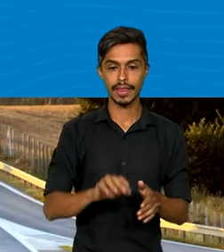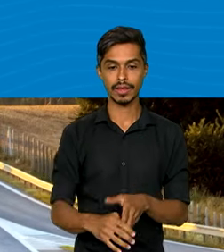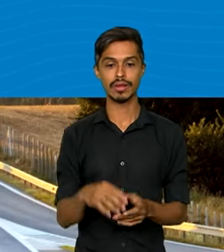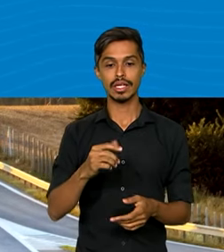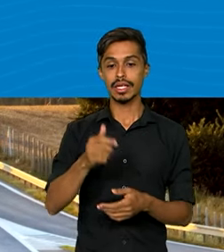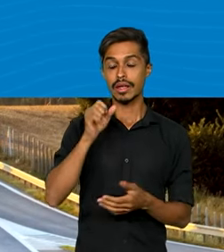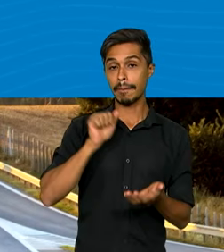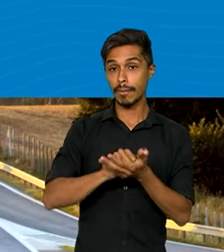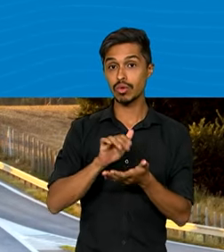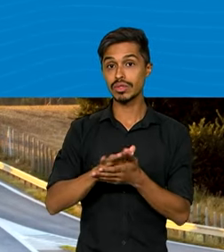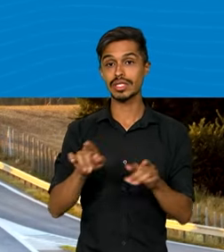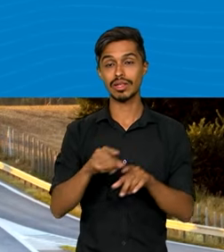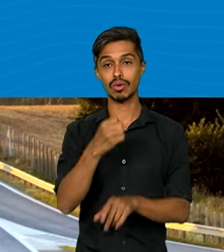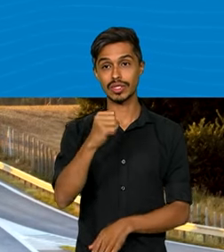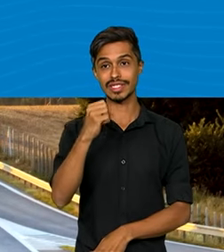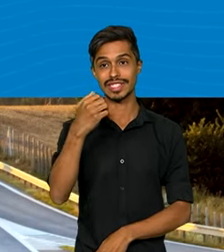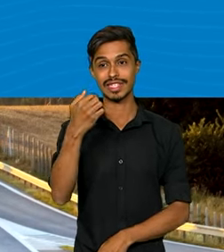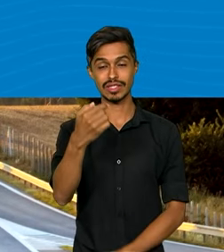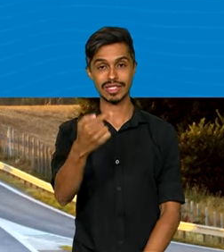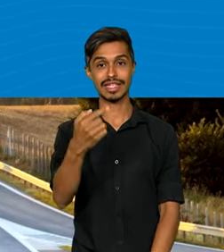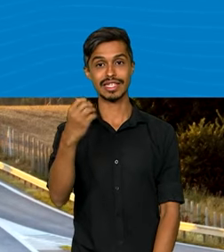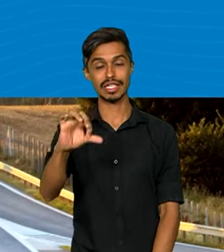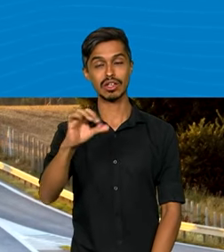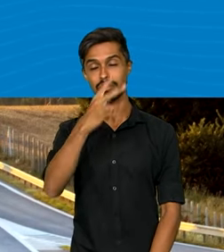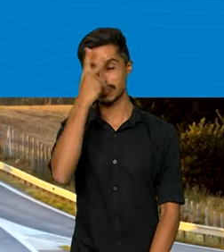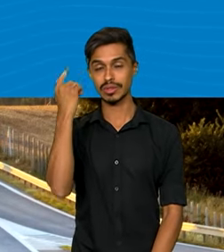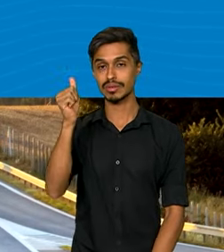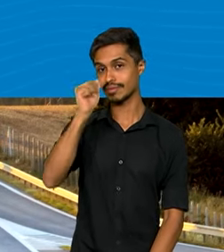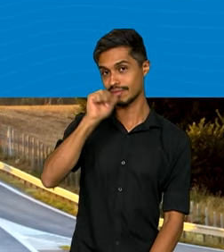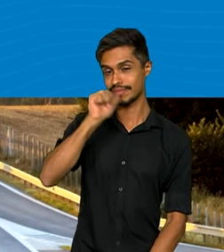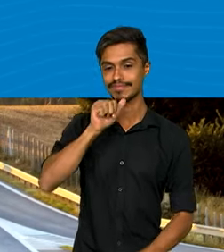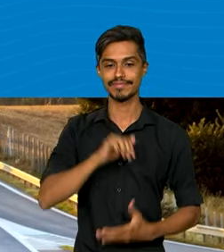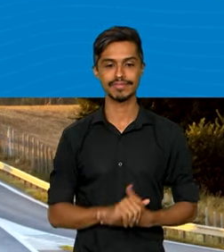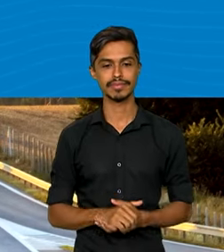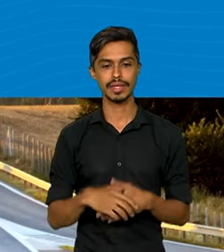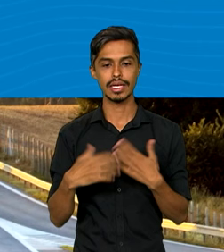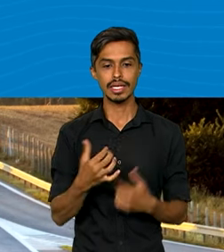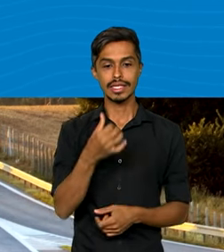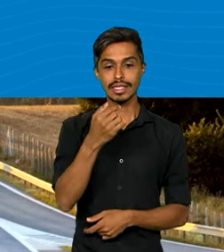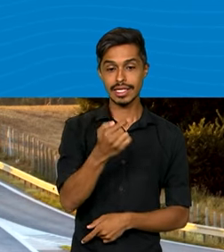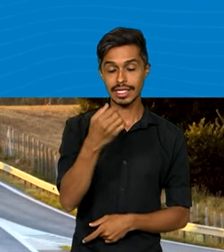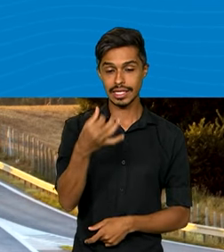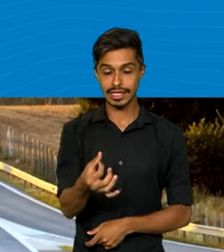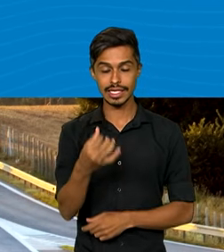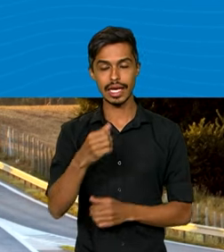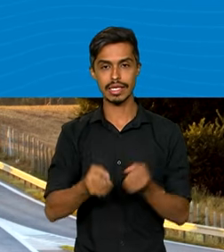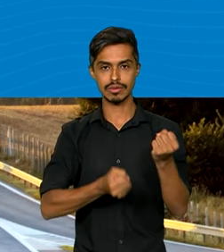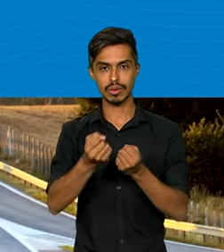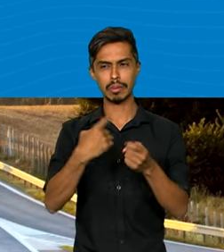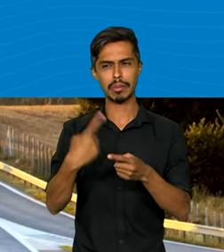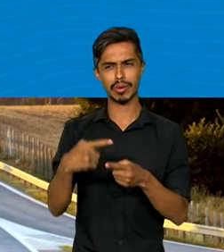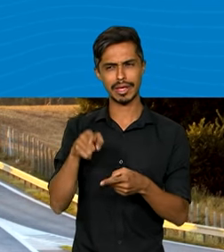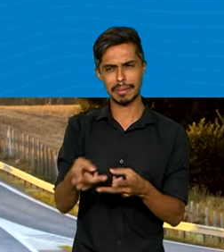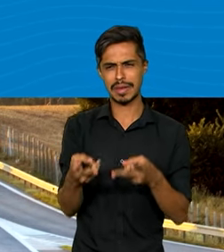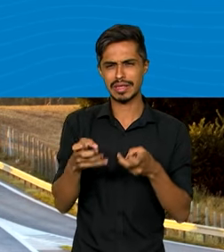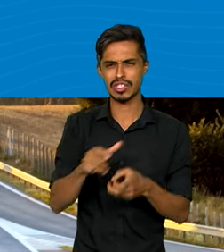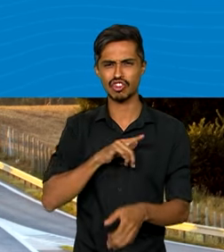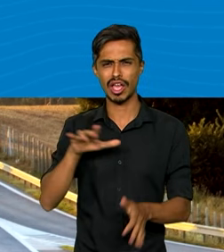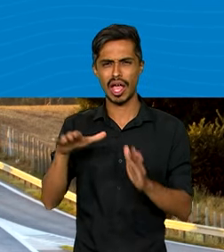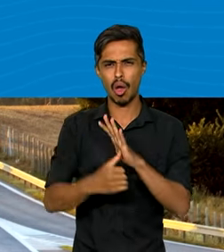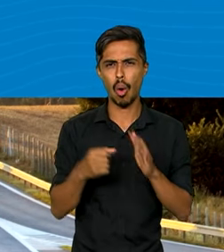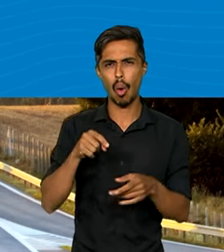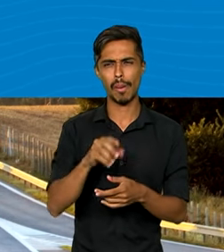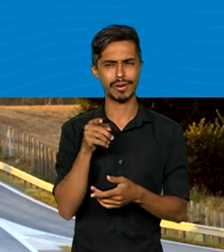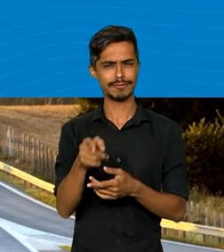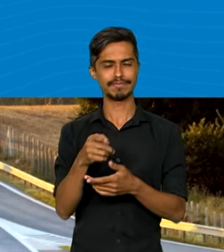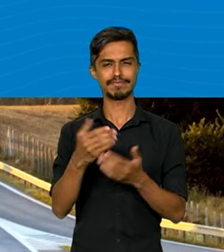de álcool. A Operação Finados da PRF recuperou 76 veículos com alguma restrição de furto ou